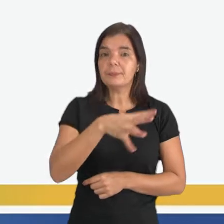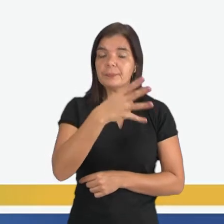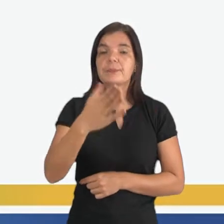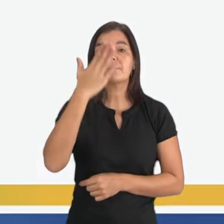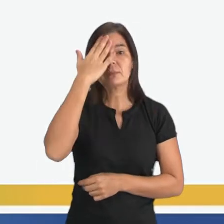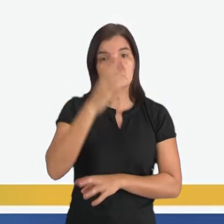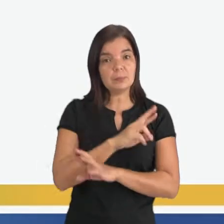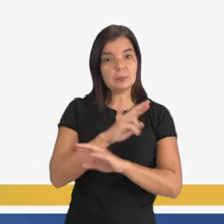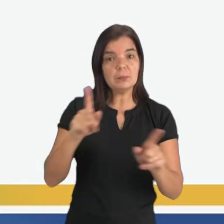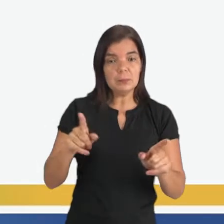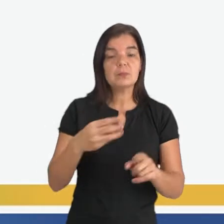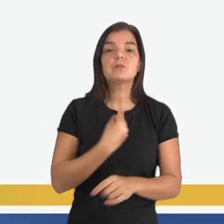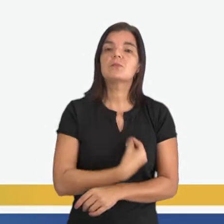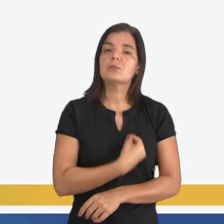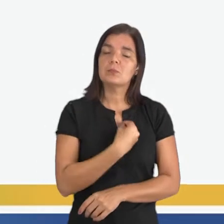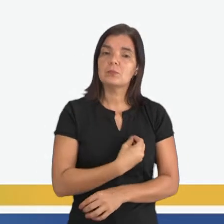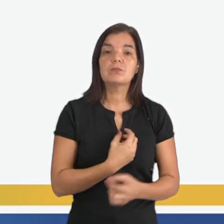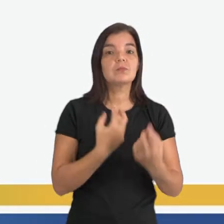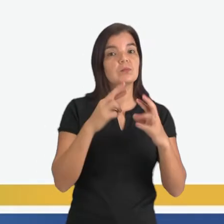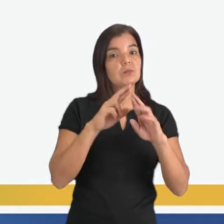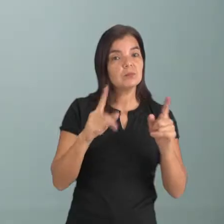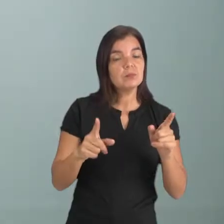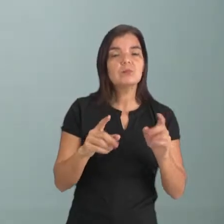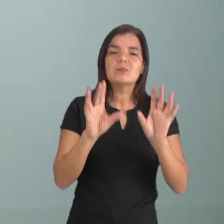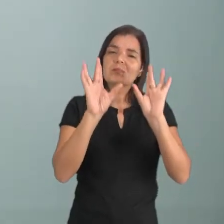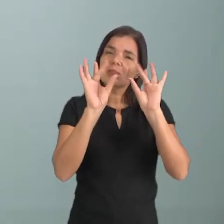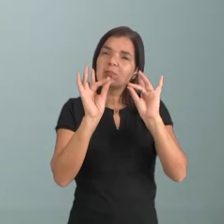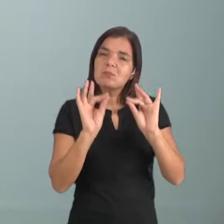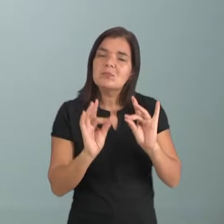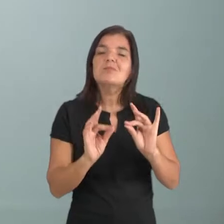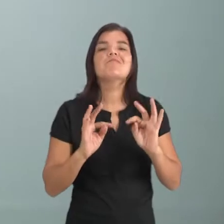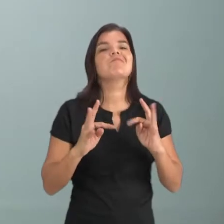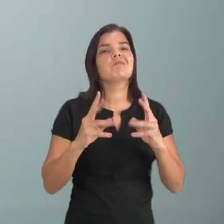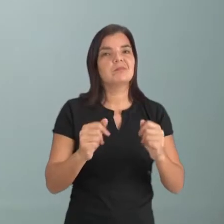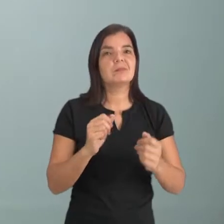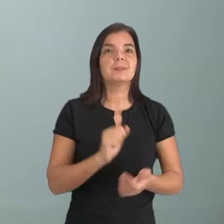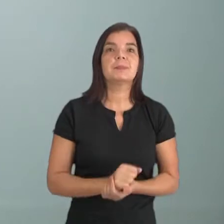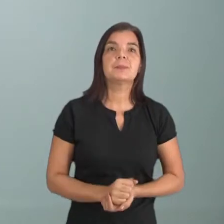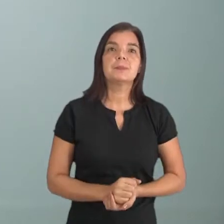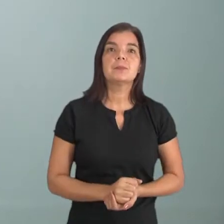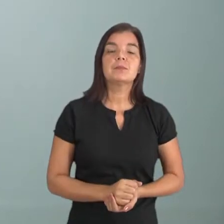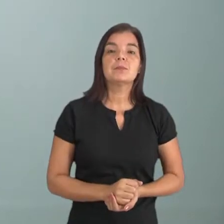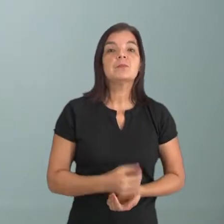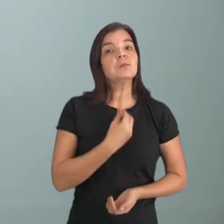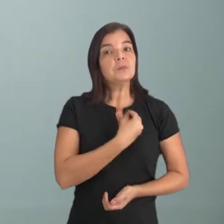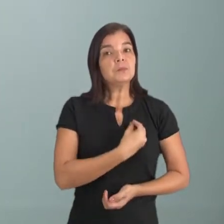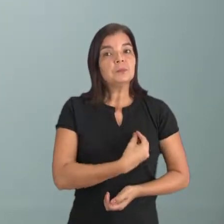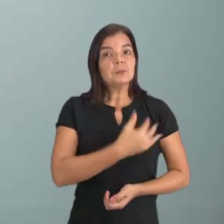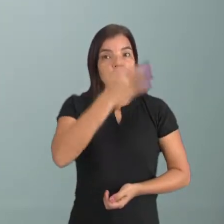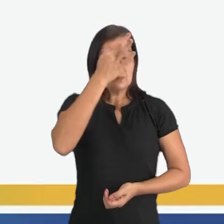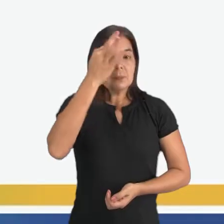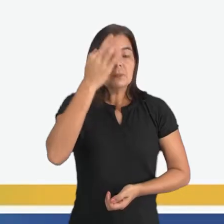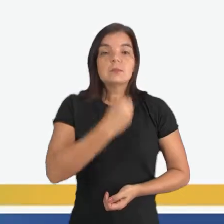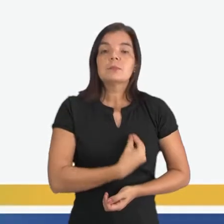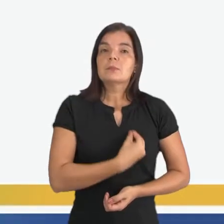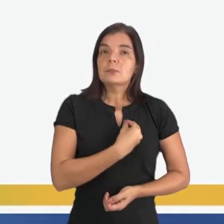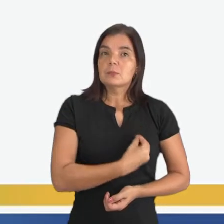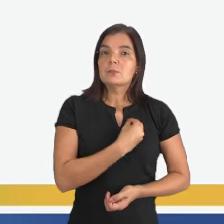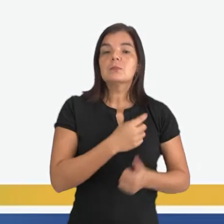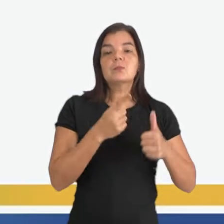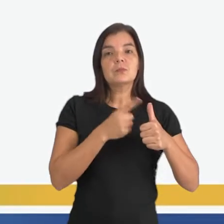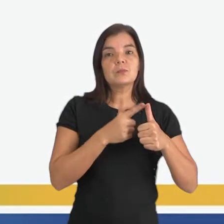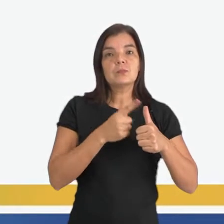saber diferenciar que existe uma diferença, um detalhe causa toda a diferença. Então, na filosofia de vida,